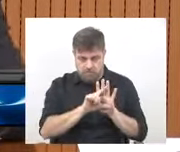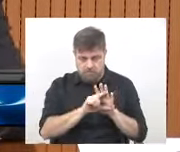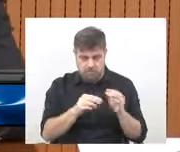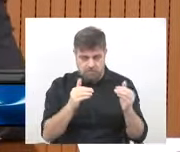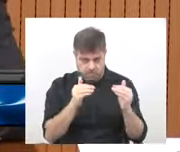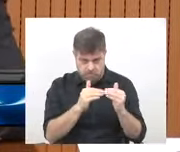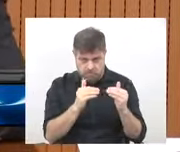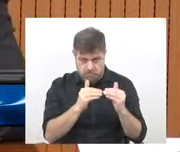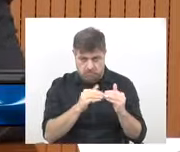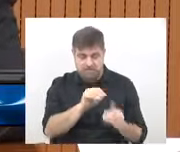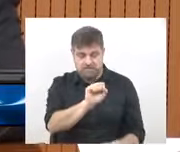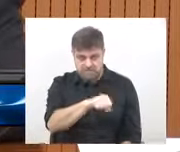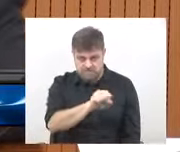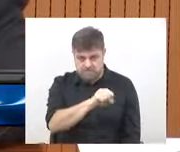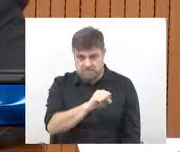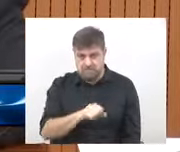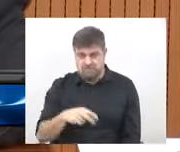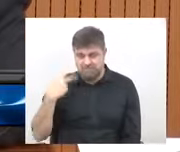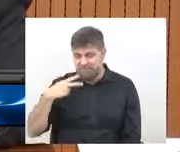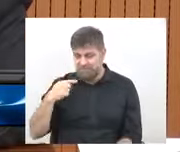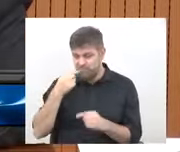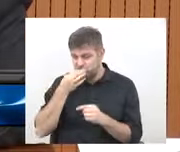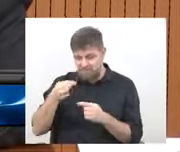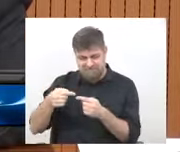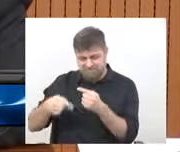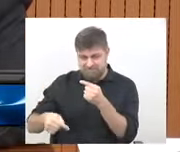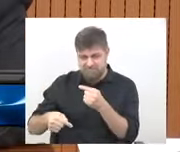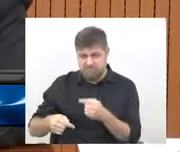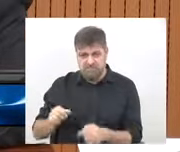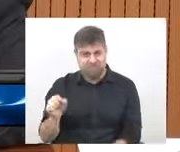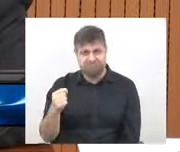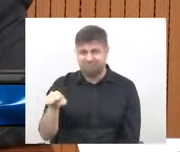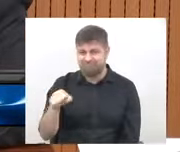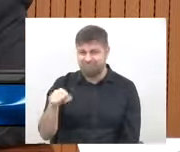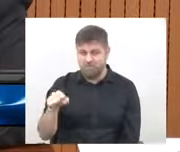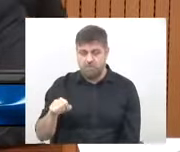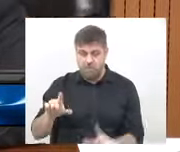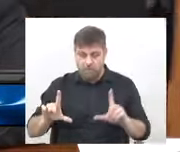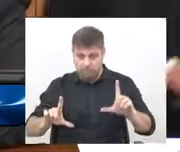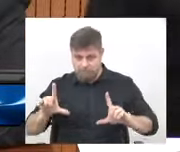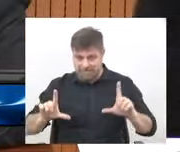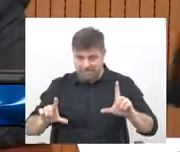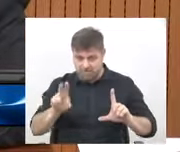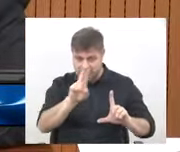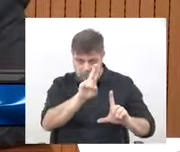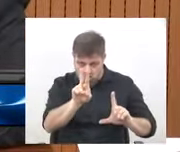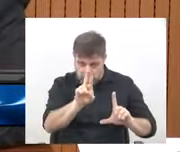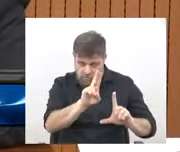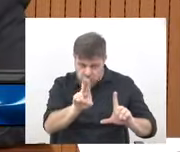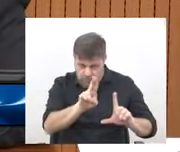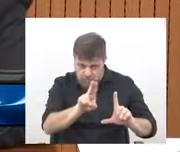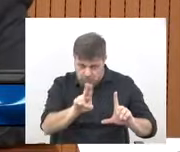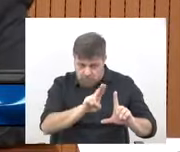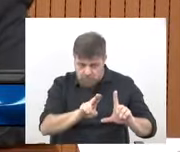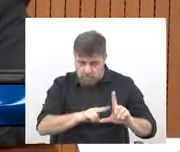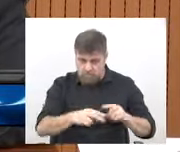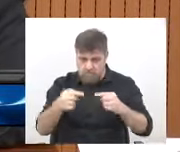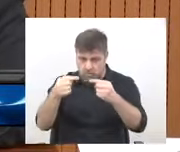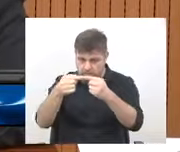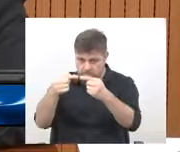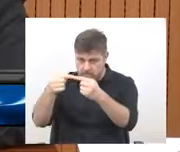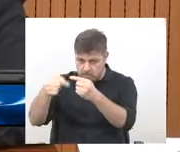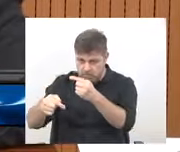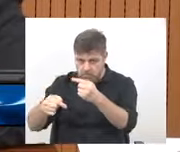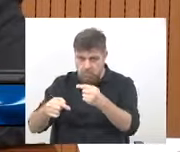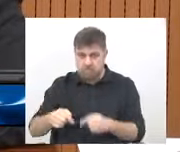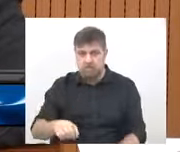votarão sim, contrários votarão não. Solicito os senhores vereadores que registrem